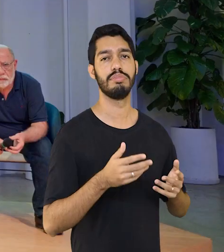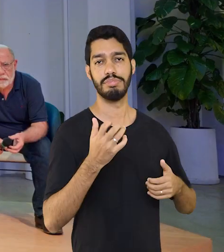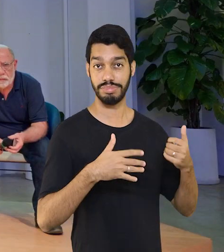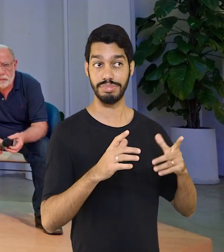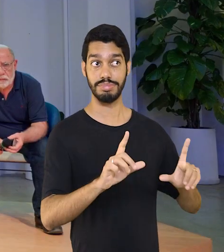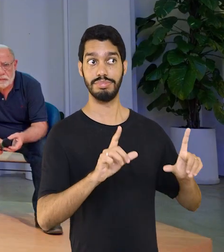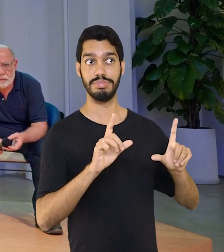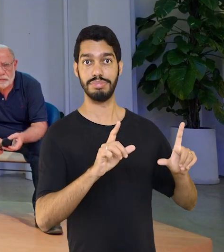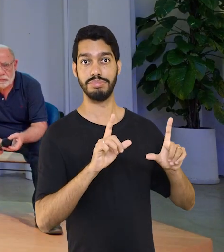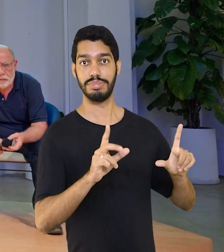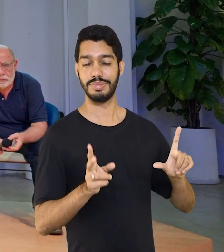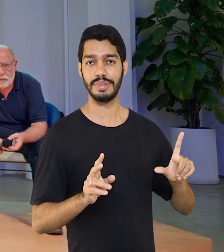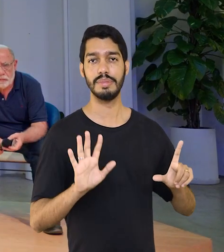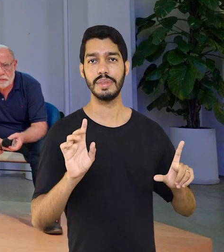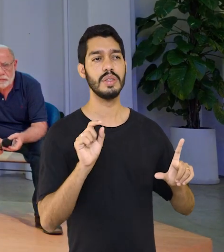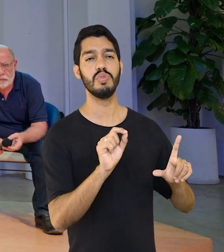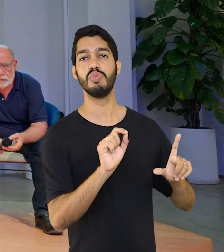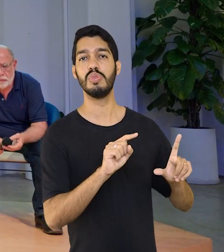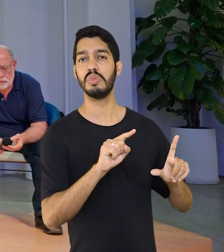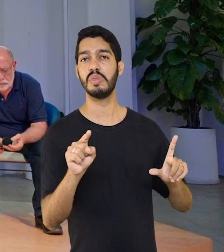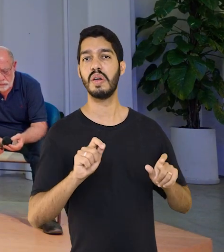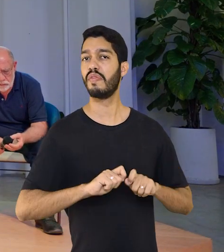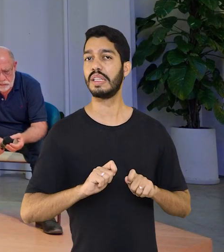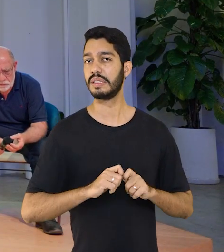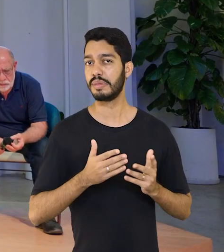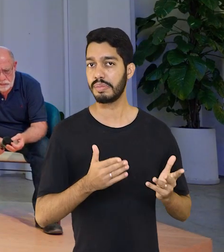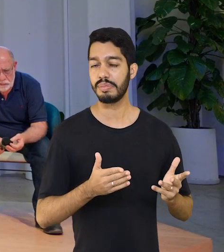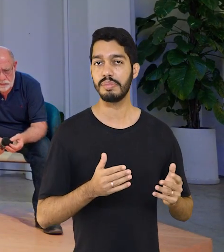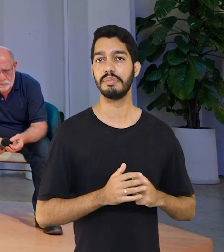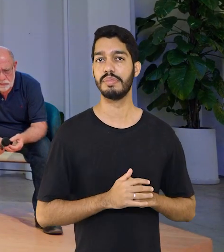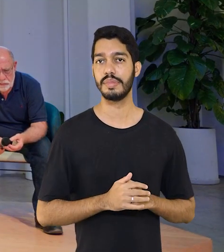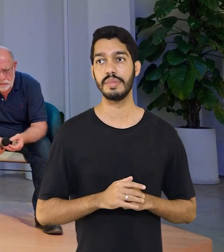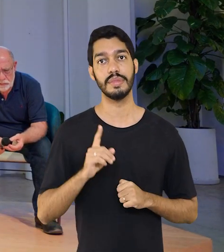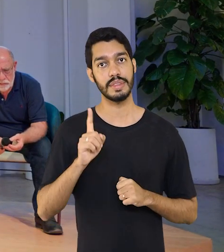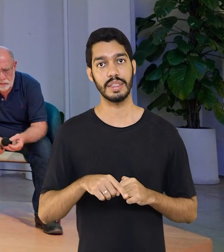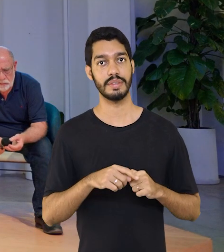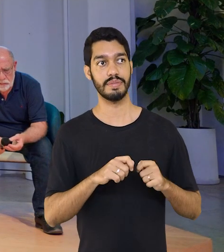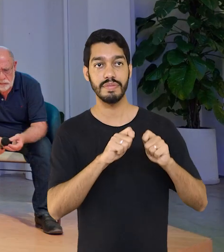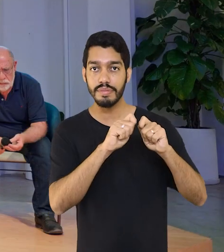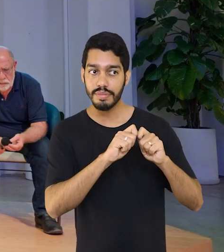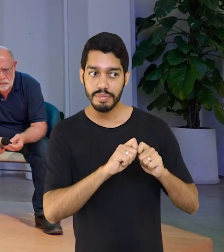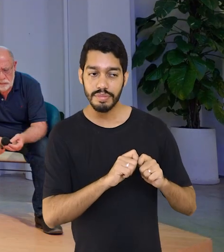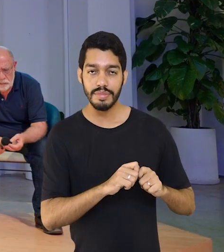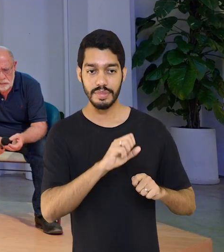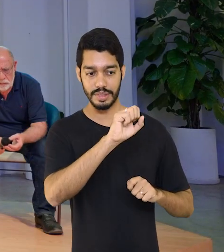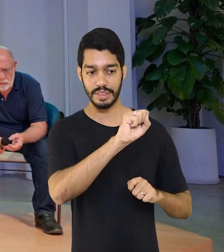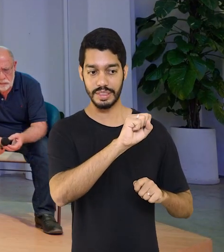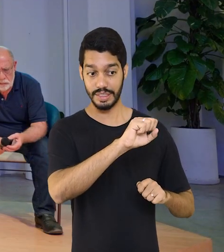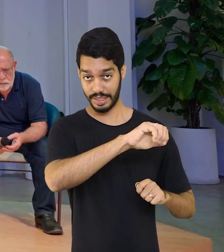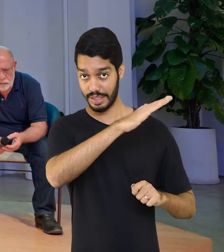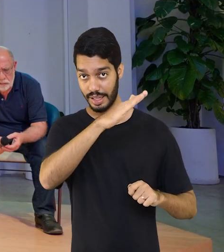toda. Só que o que eles acabaram fazendo lá foi reconstruindo uma parte